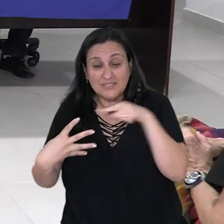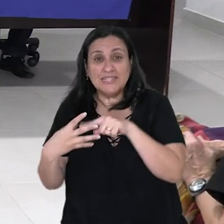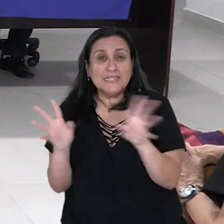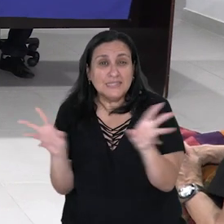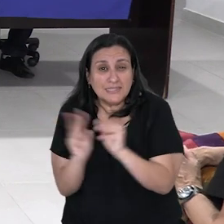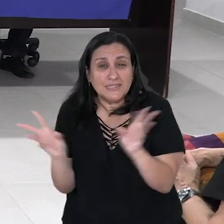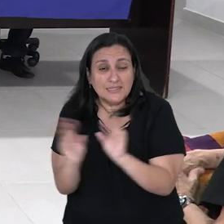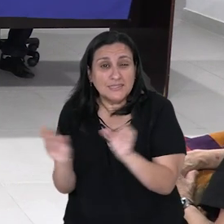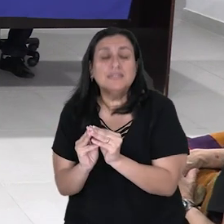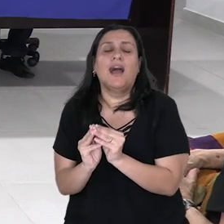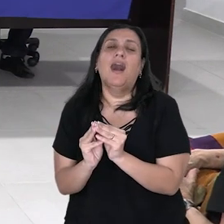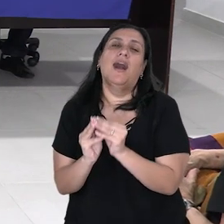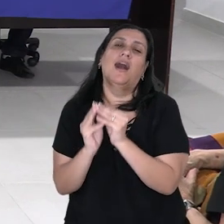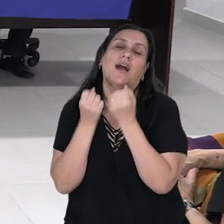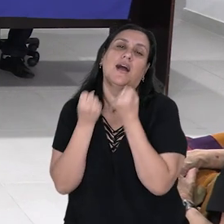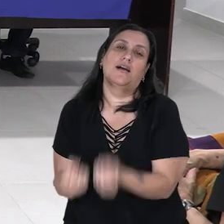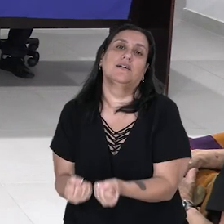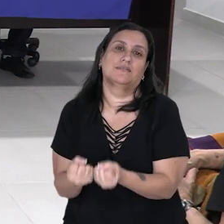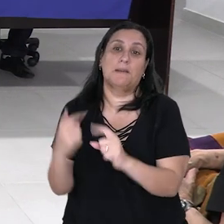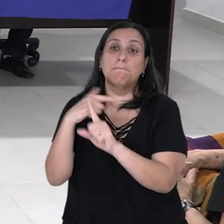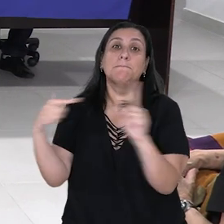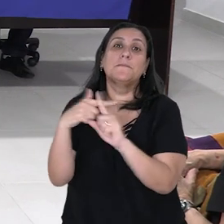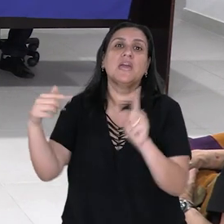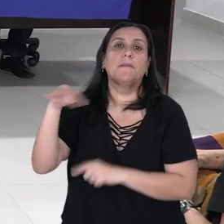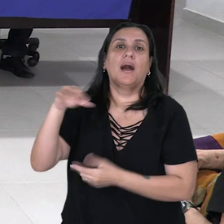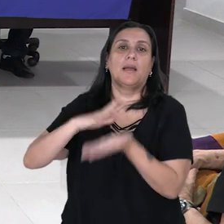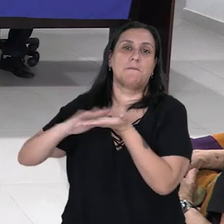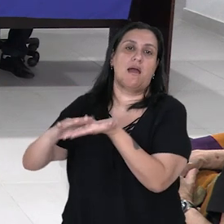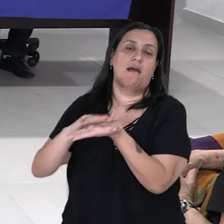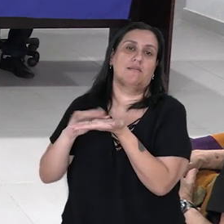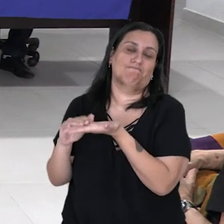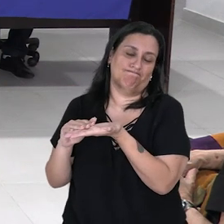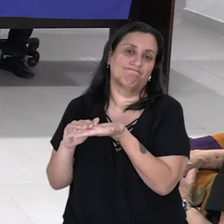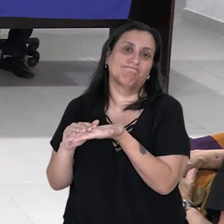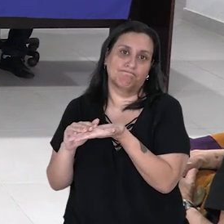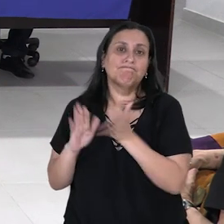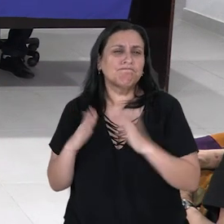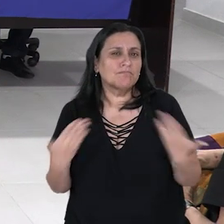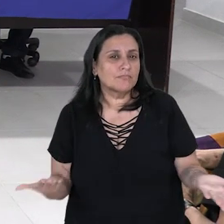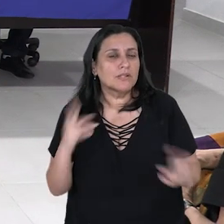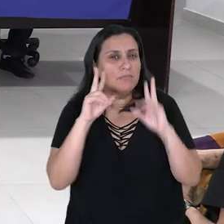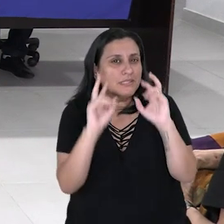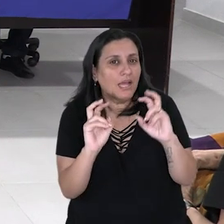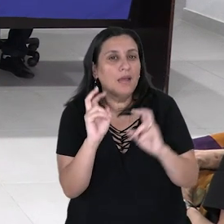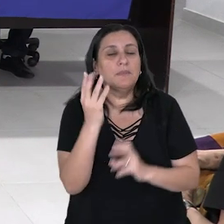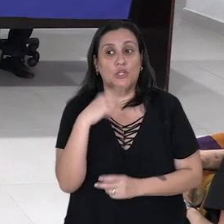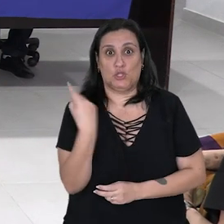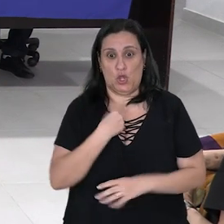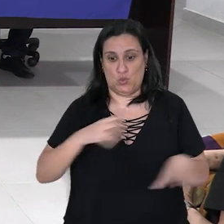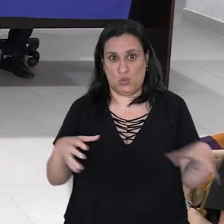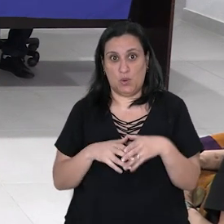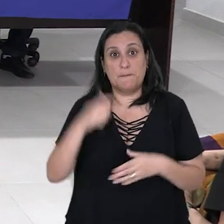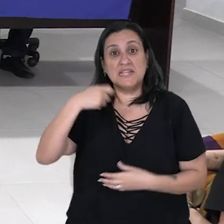sucinta que ela seja, leva meia página em braille. Então, quer dizer, a gente tem que